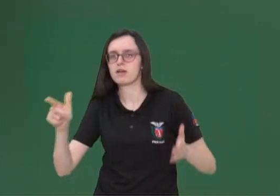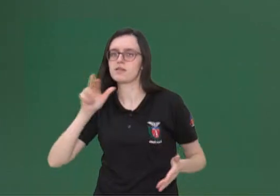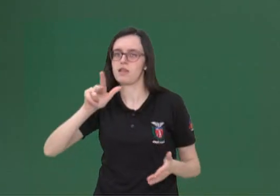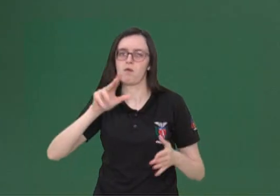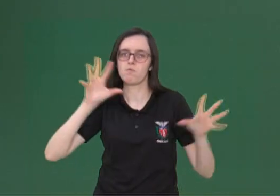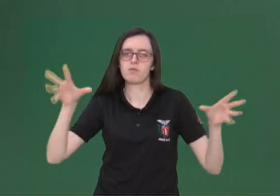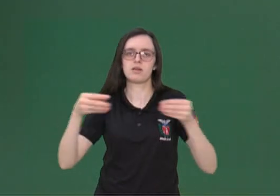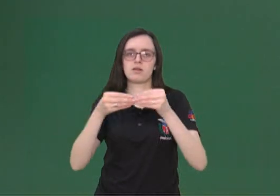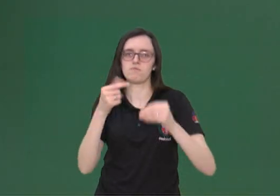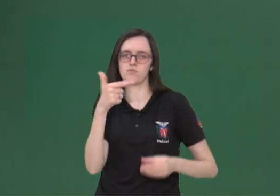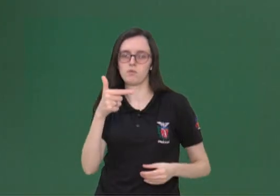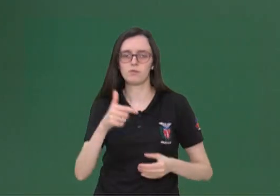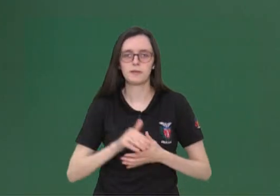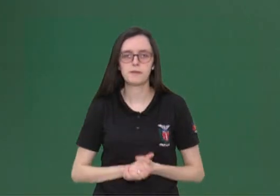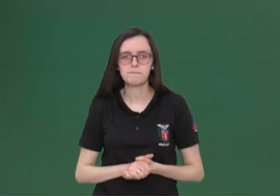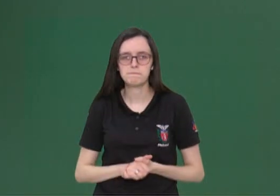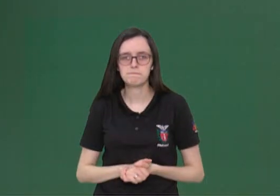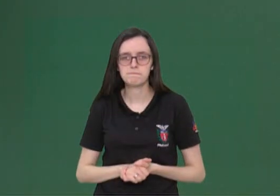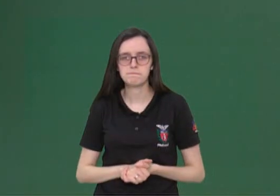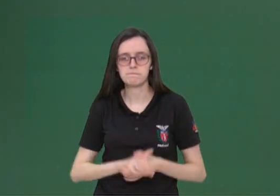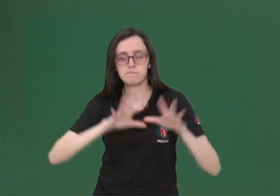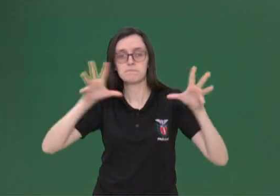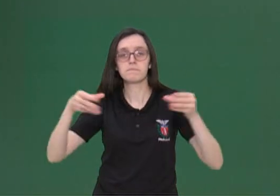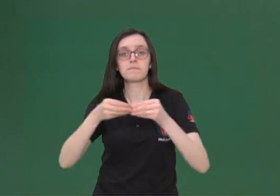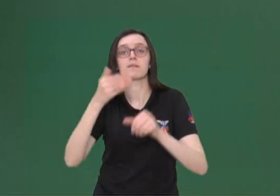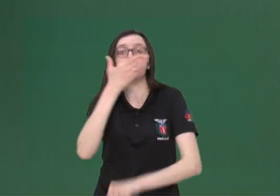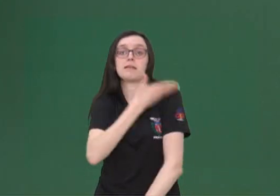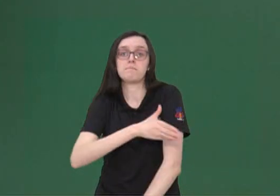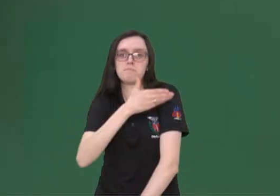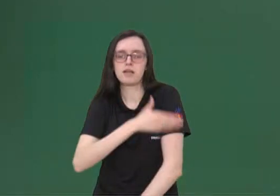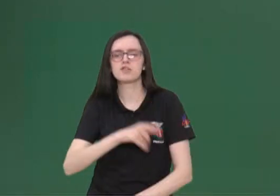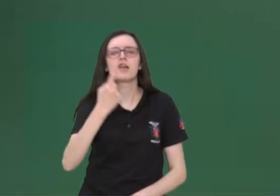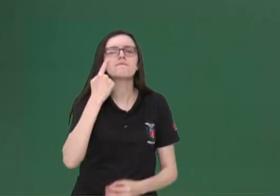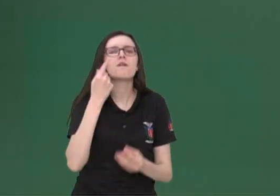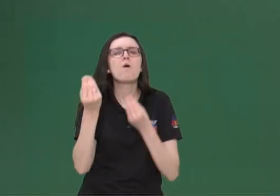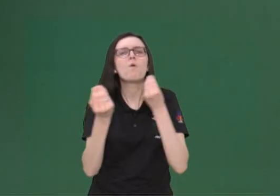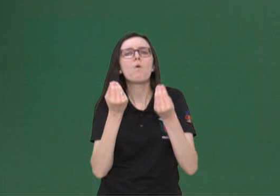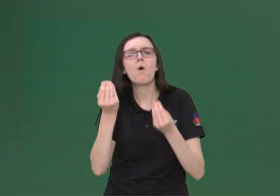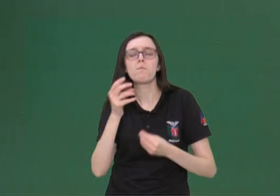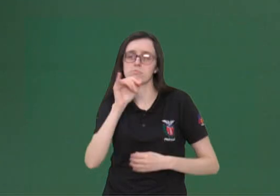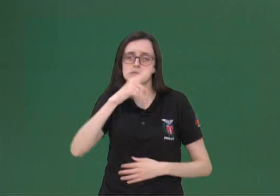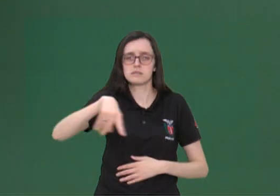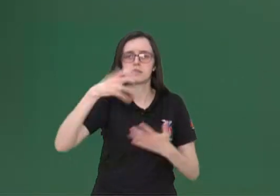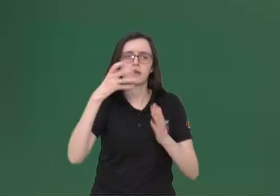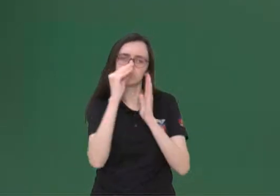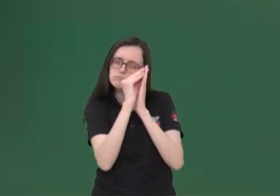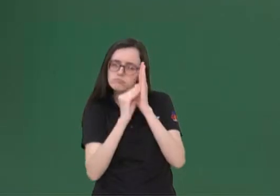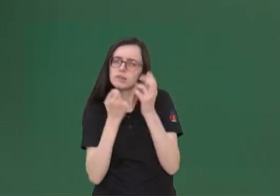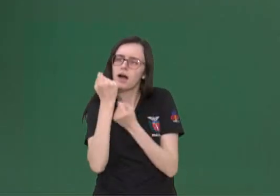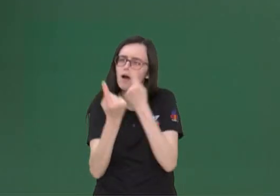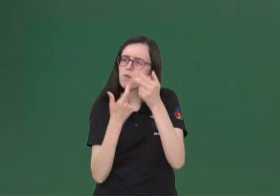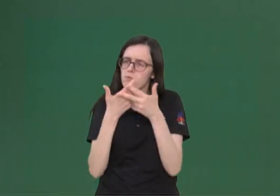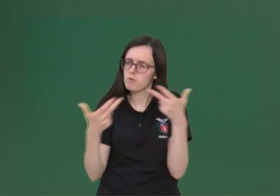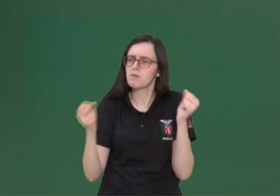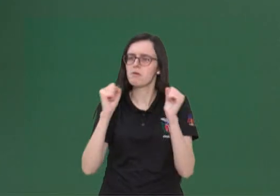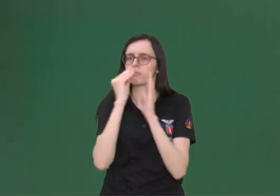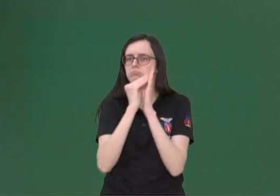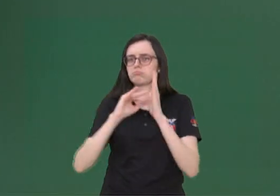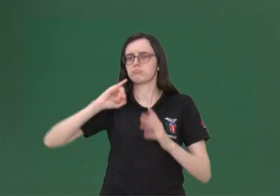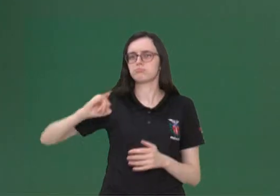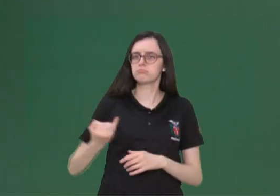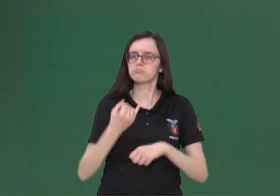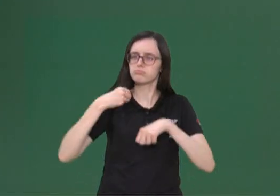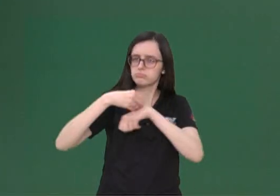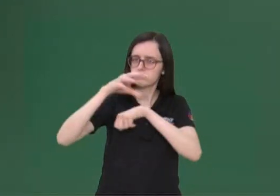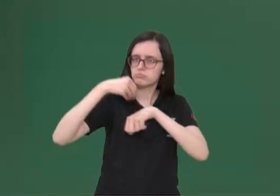resenha. A resenha na prática. Então, vamos ver um pouquinho. Quem quiser ir anotando algumas coisas, né, para deixar